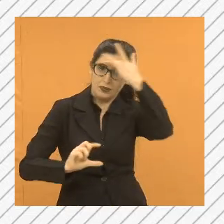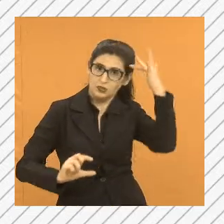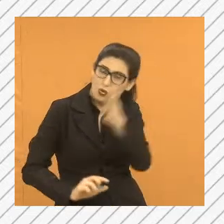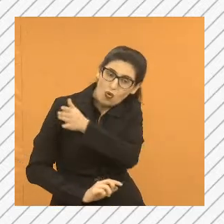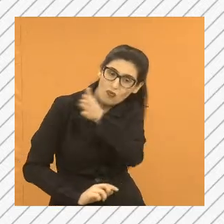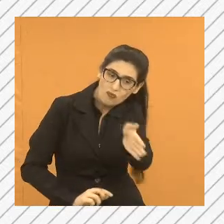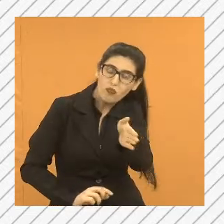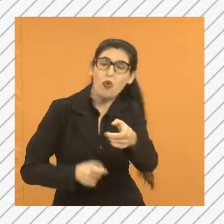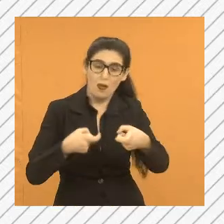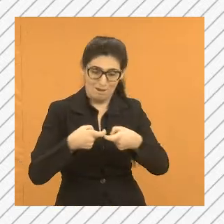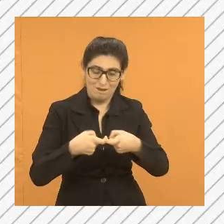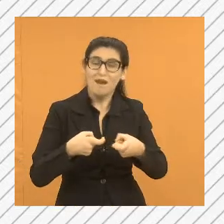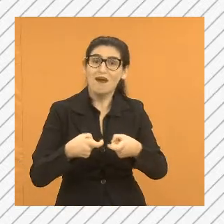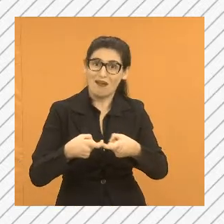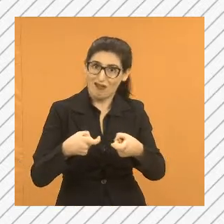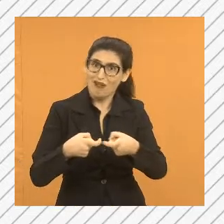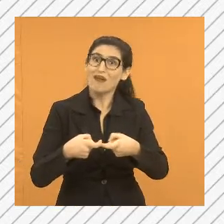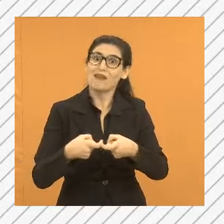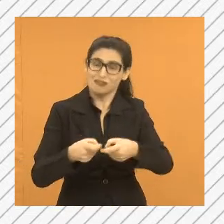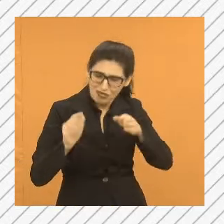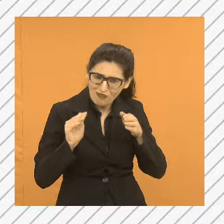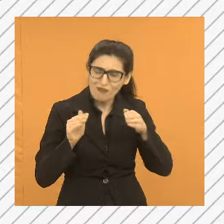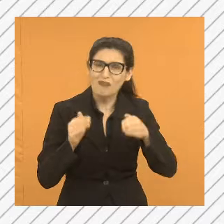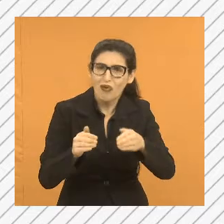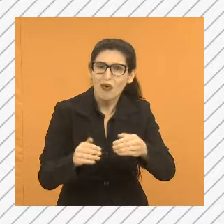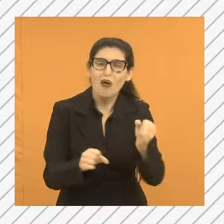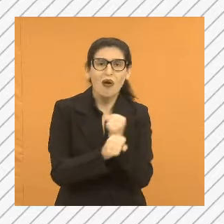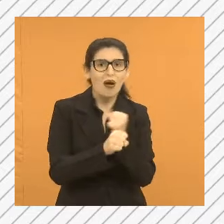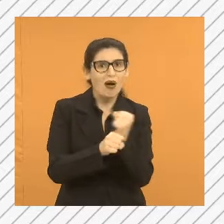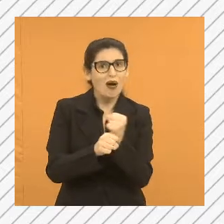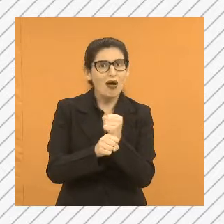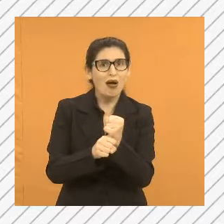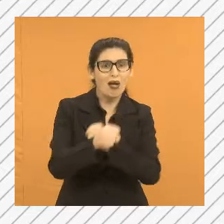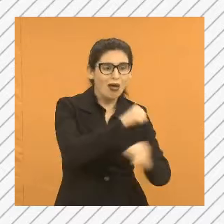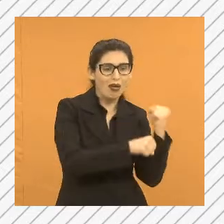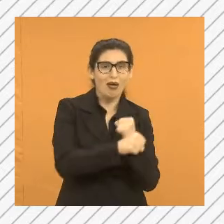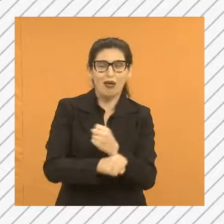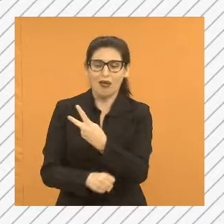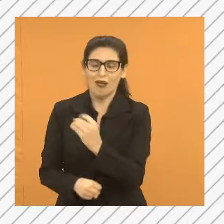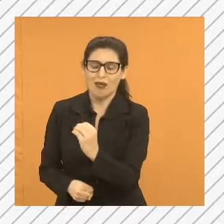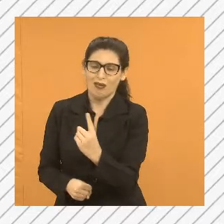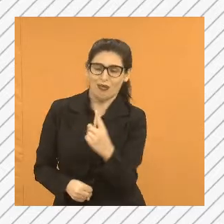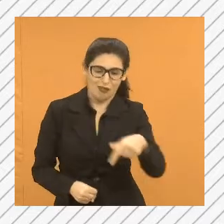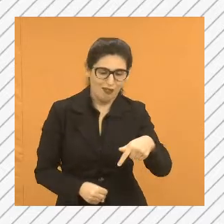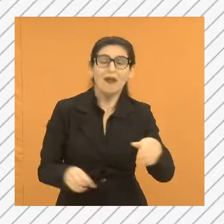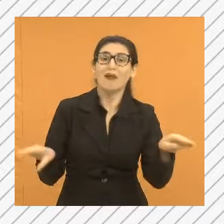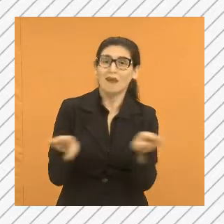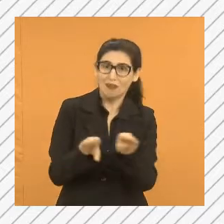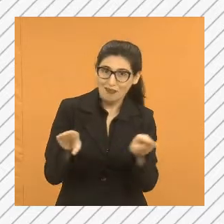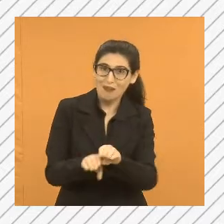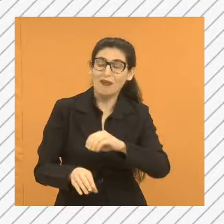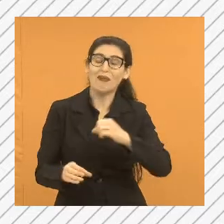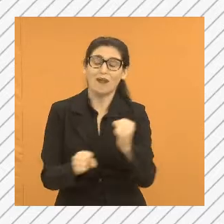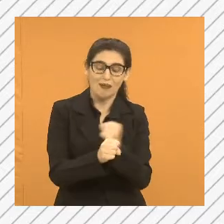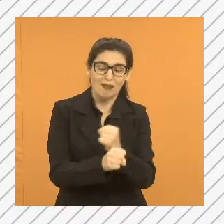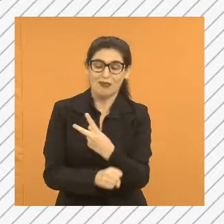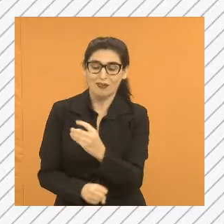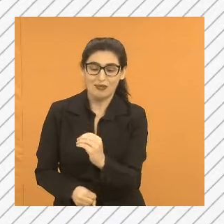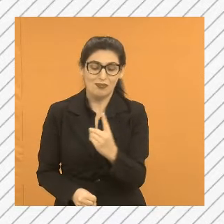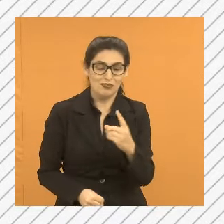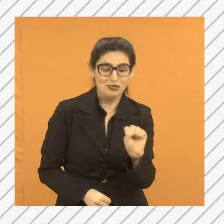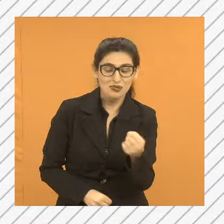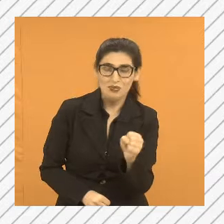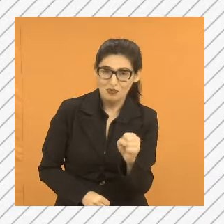quase a totalidade das especialidades entre o ano de 2017 e 2018. No